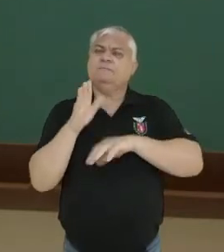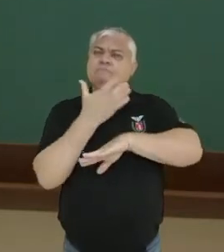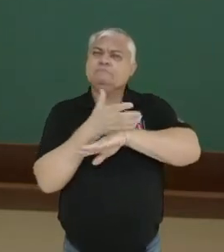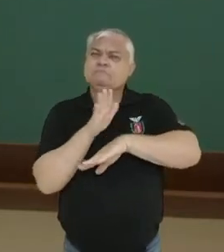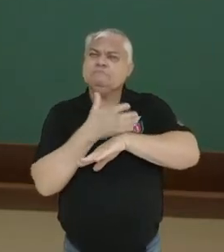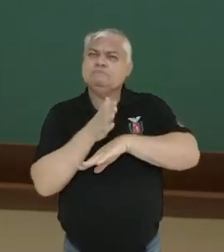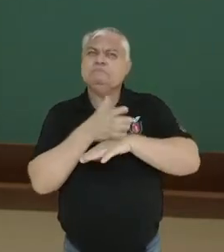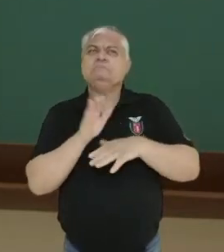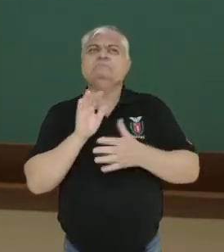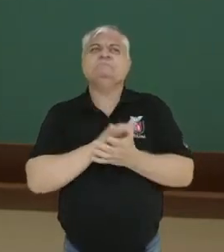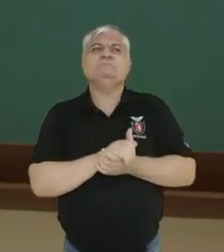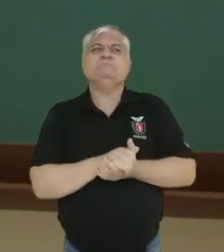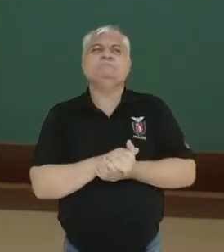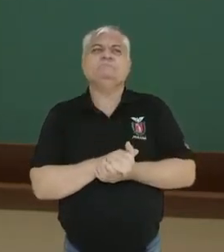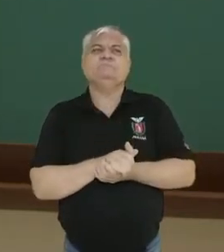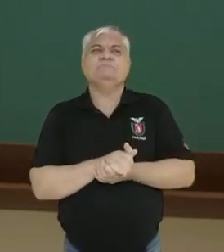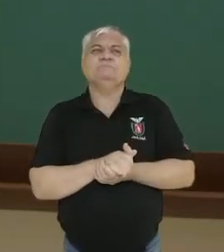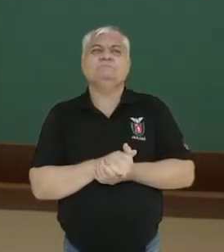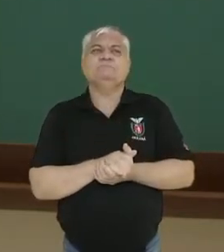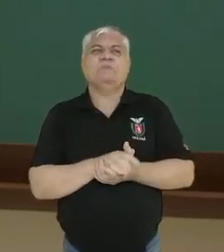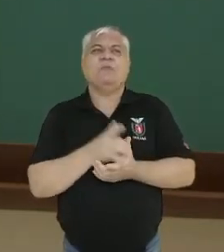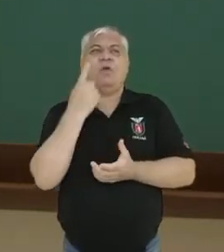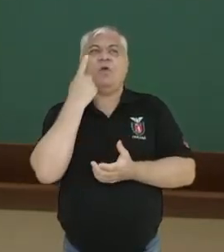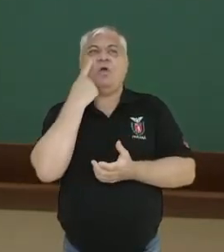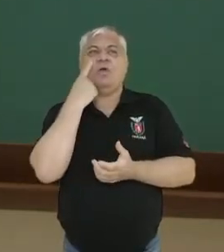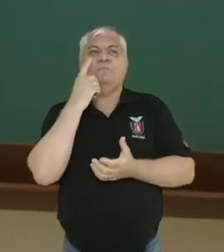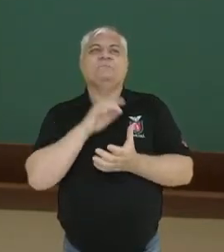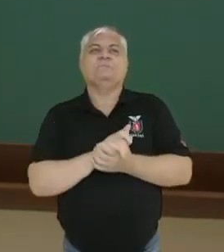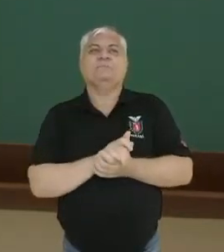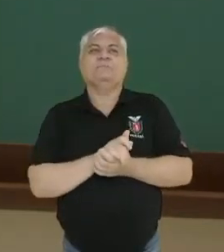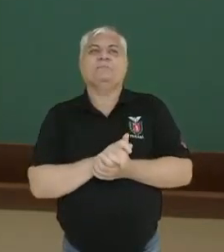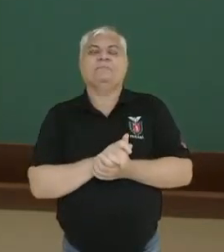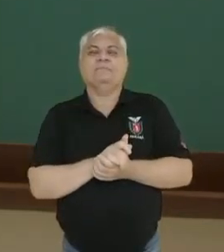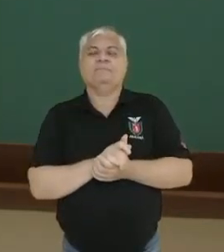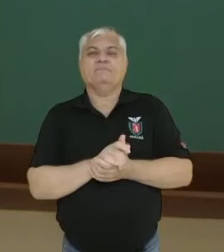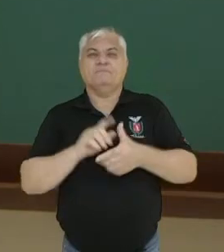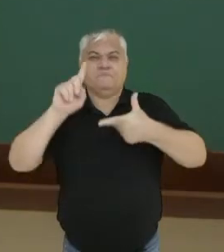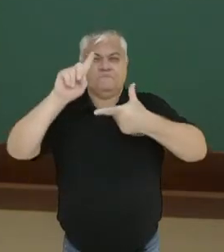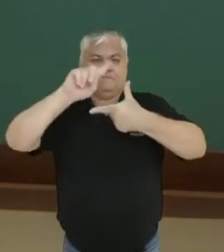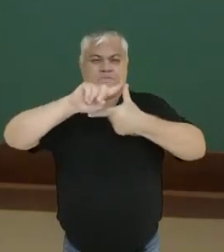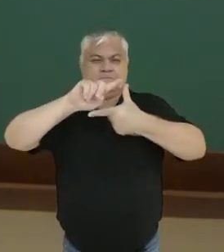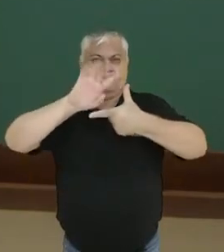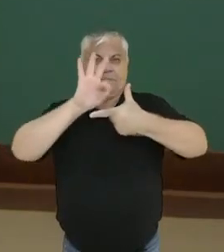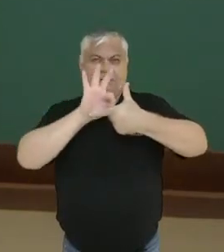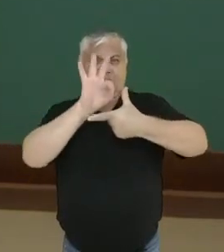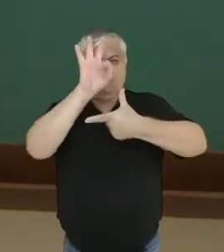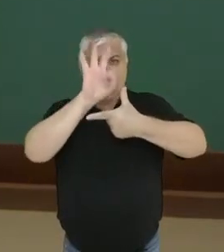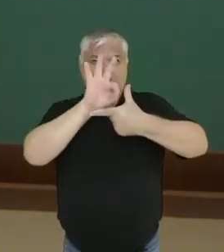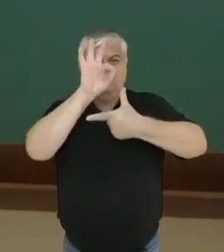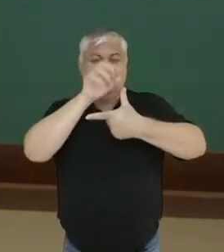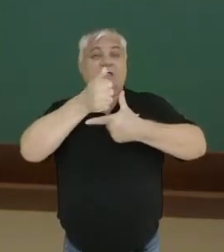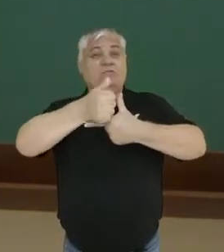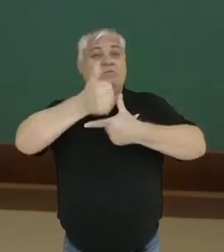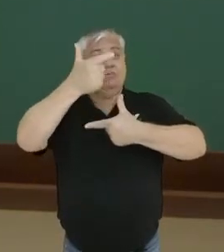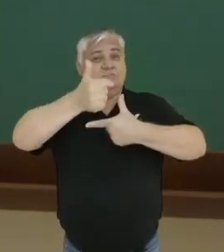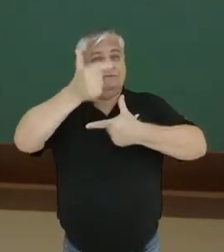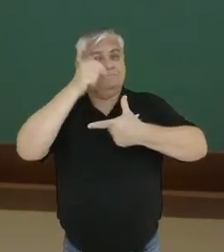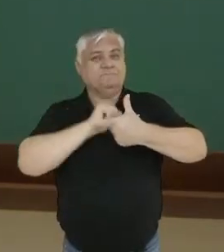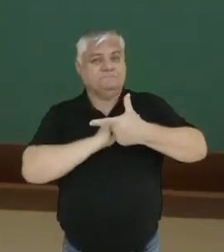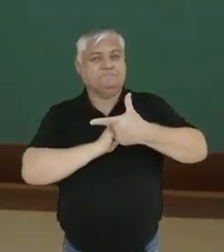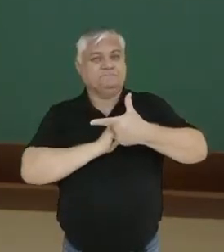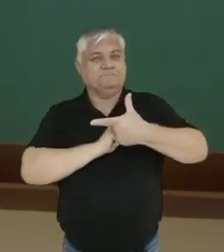meio de problemas, certo? Olha uma situação aqui, ó. A medida da altura relativa à hipotenusa de um triângulo retângulo é